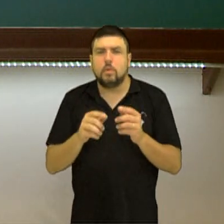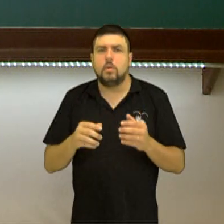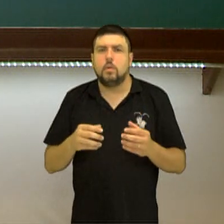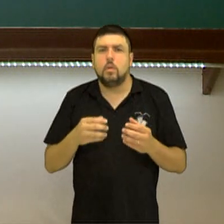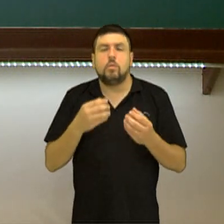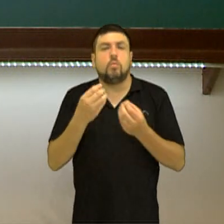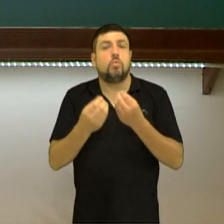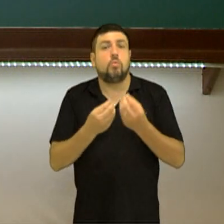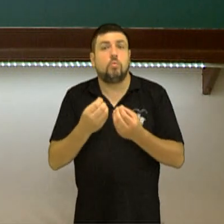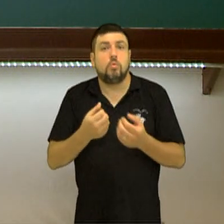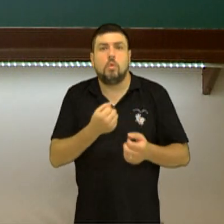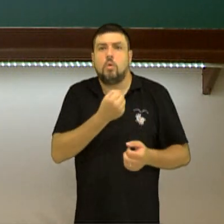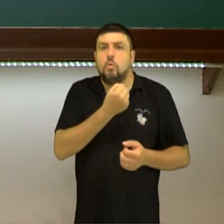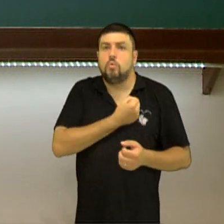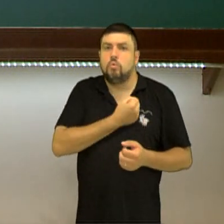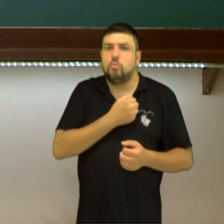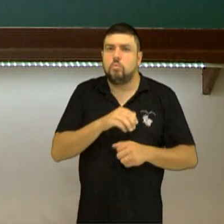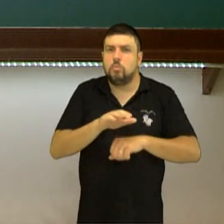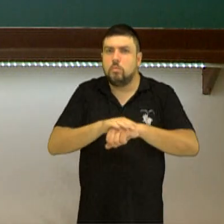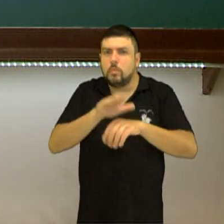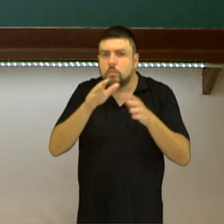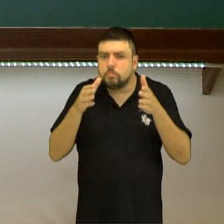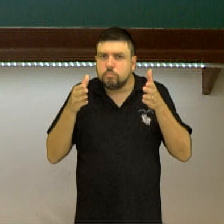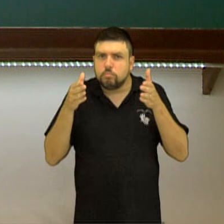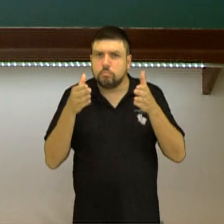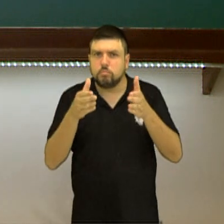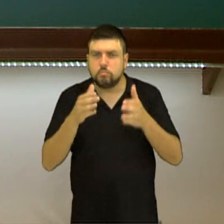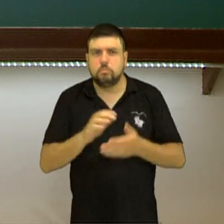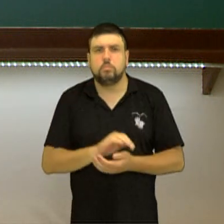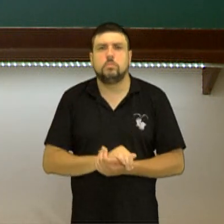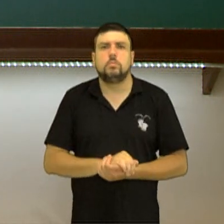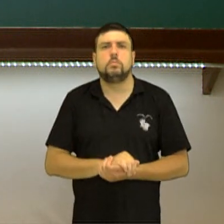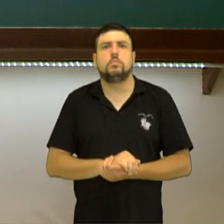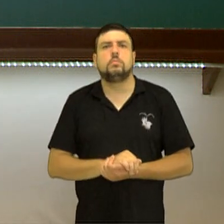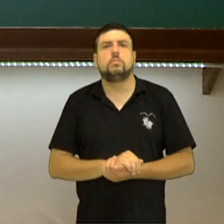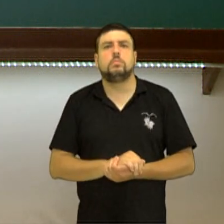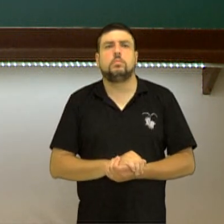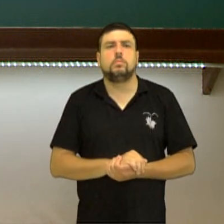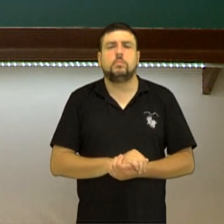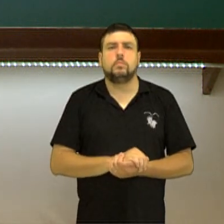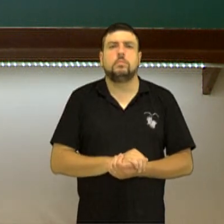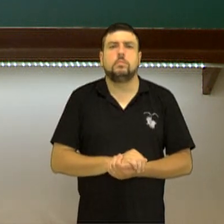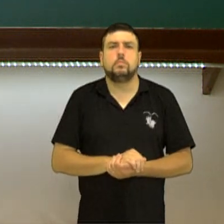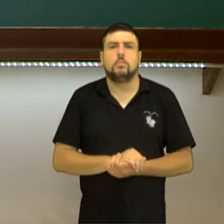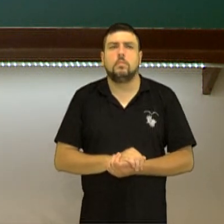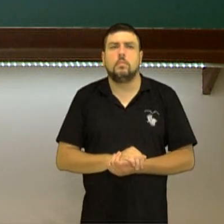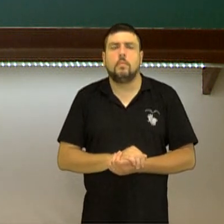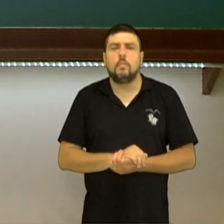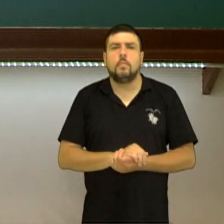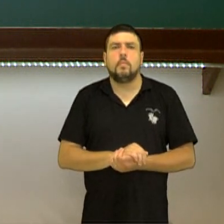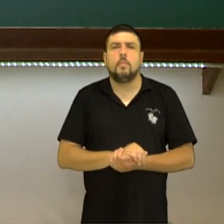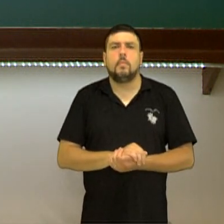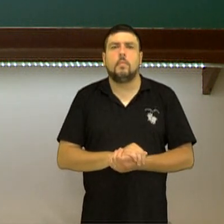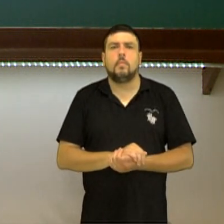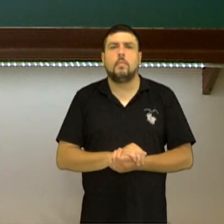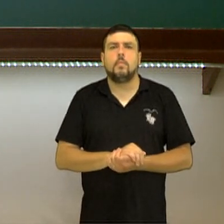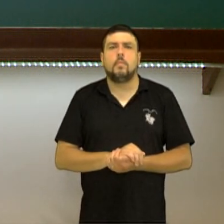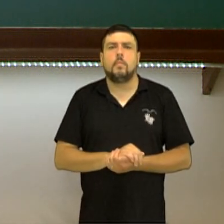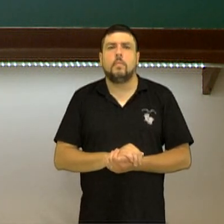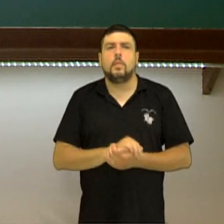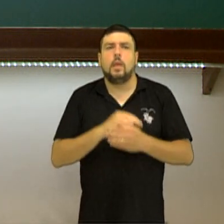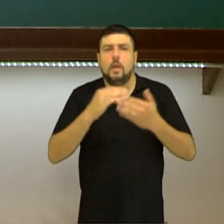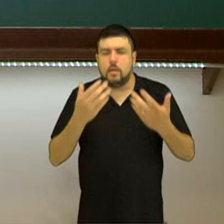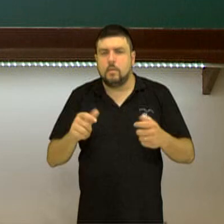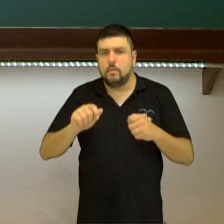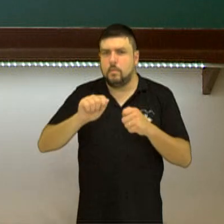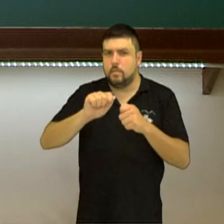lá. Para fazer o quarto passo com o arredondamento, você vai seguir regras, umas regrinhas